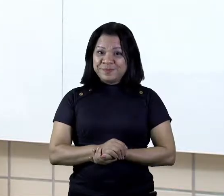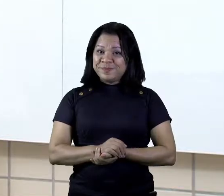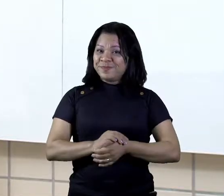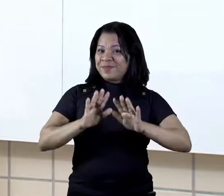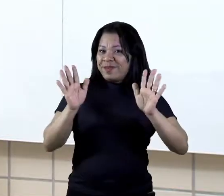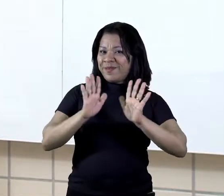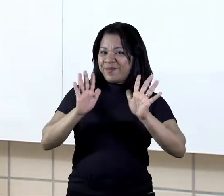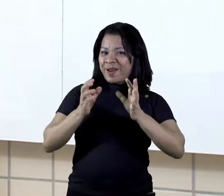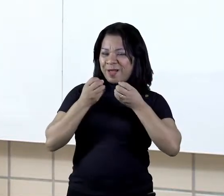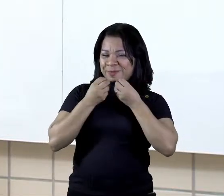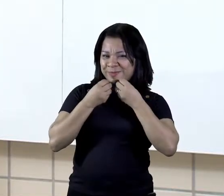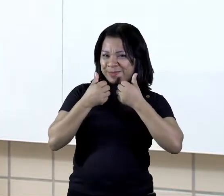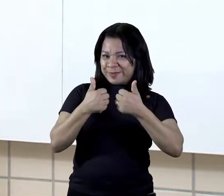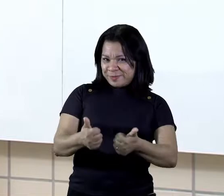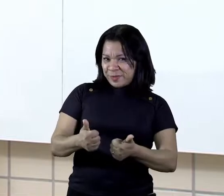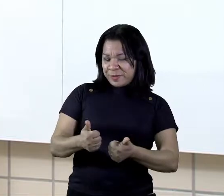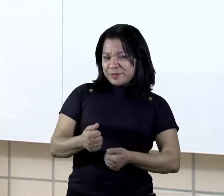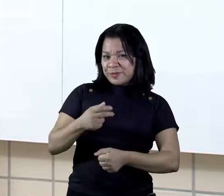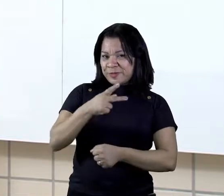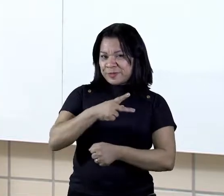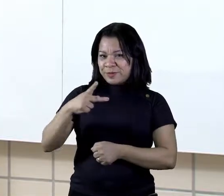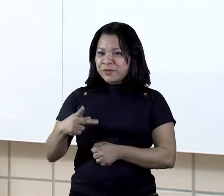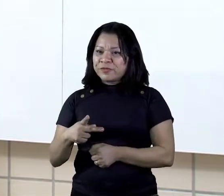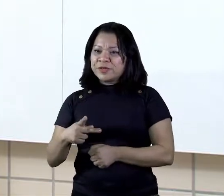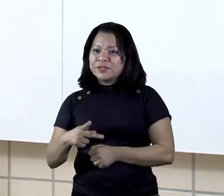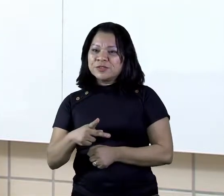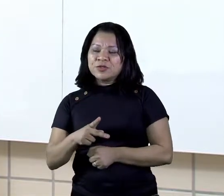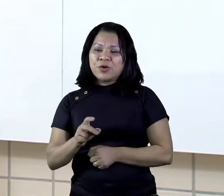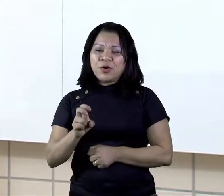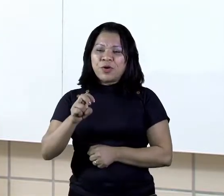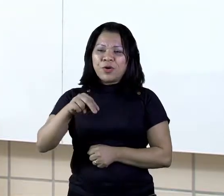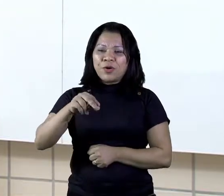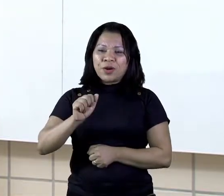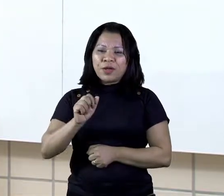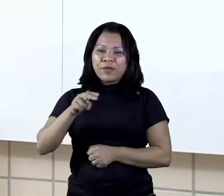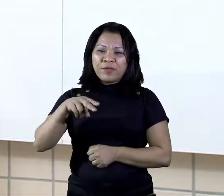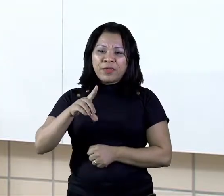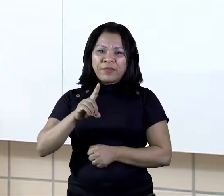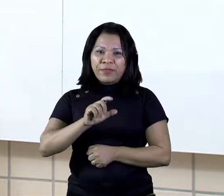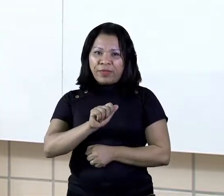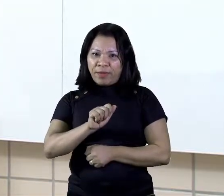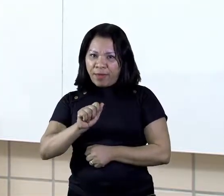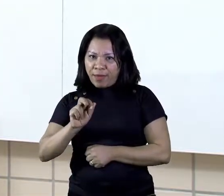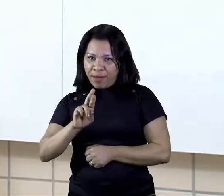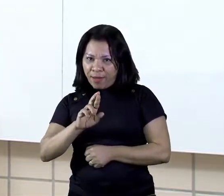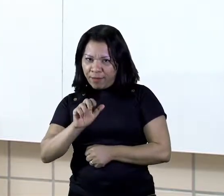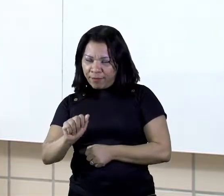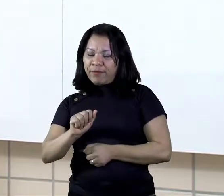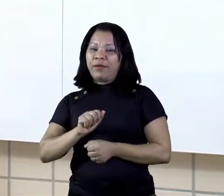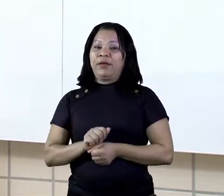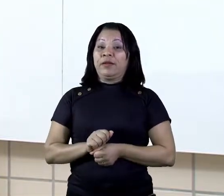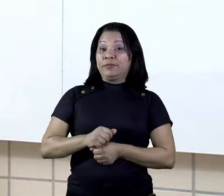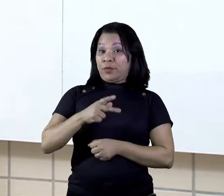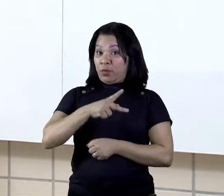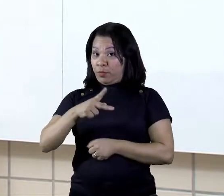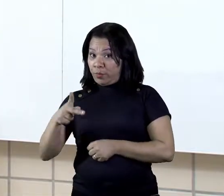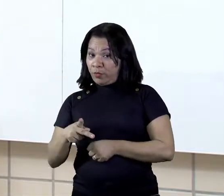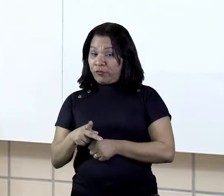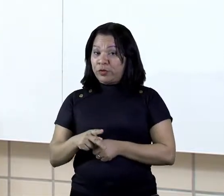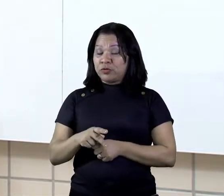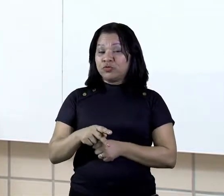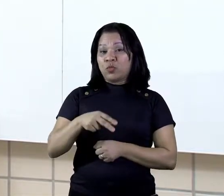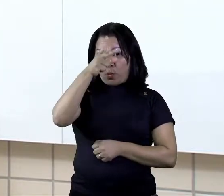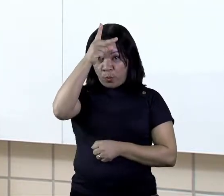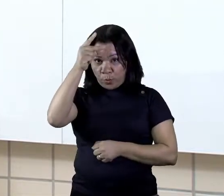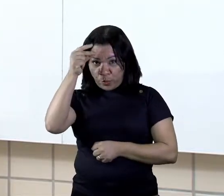Olá, tudo bem? Eu sou a professora Nandeara, sou professora da Rede Municipal de Palmas, estou como professora do